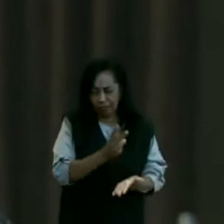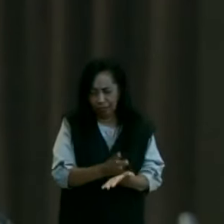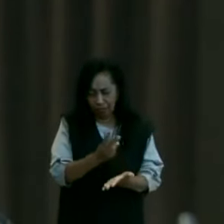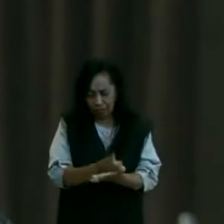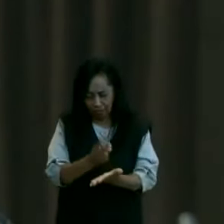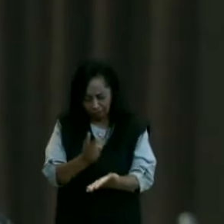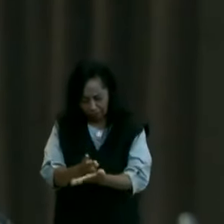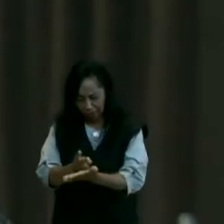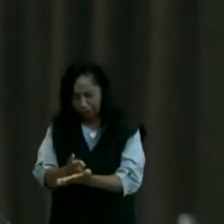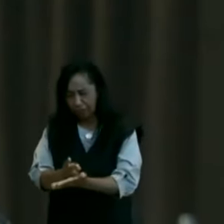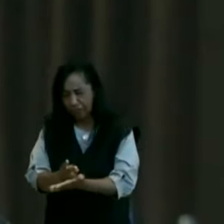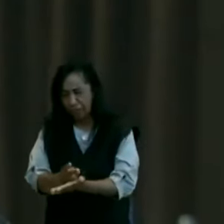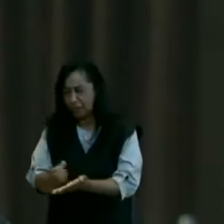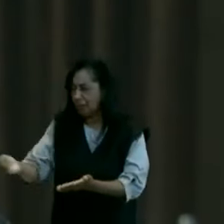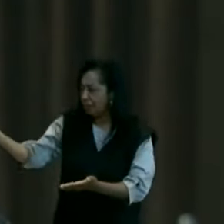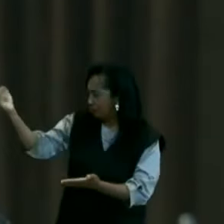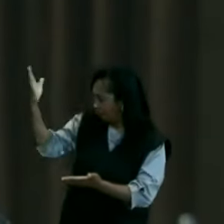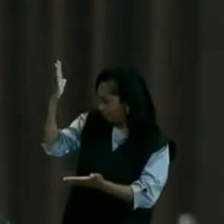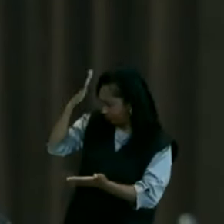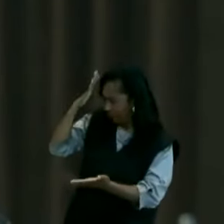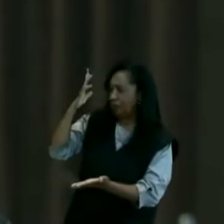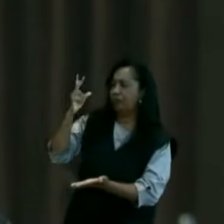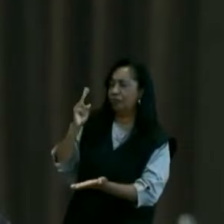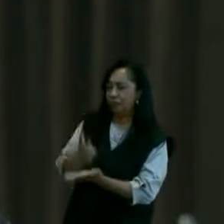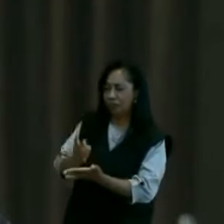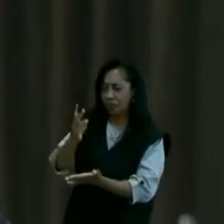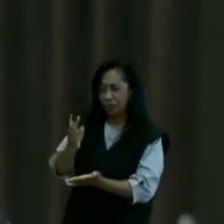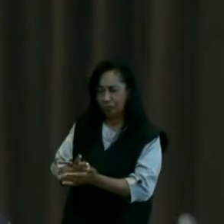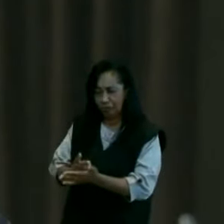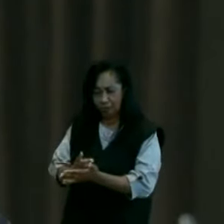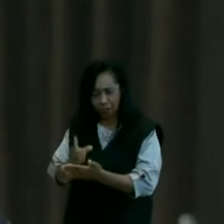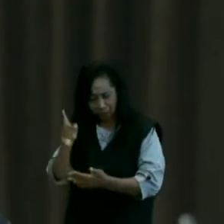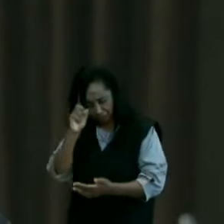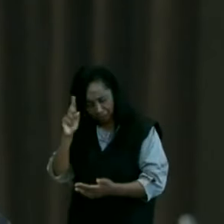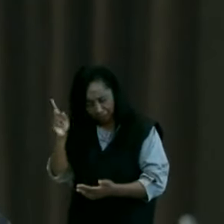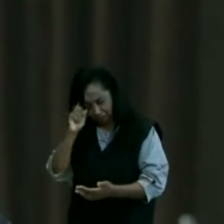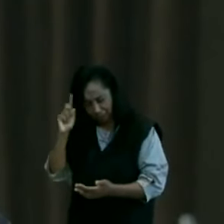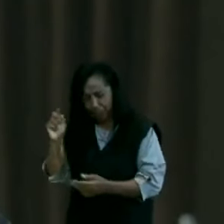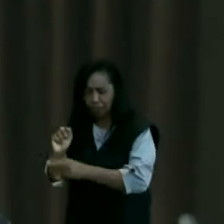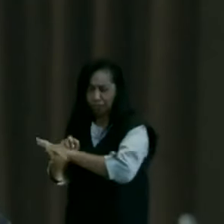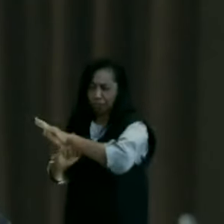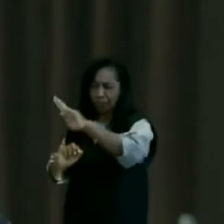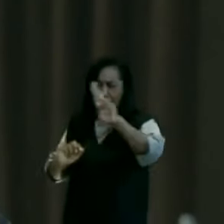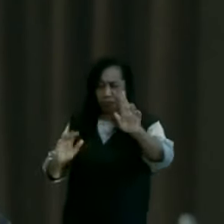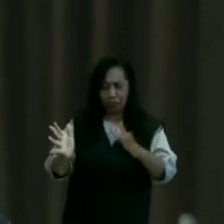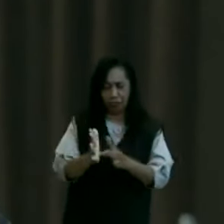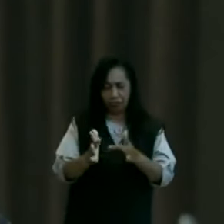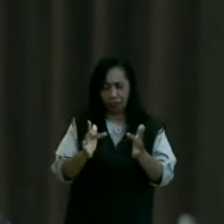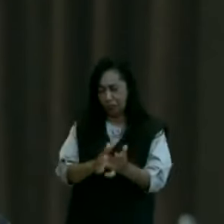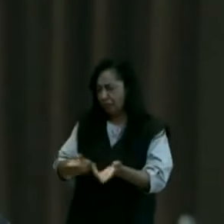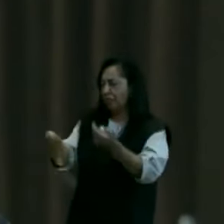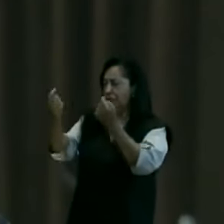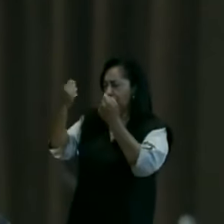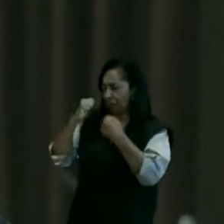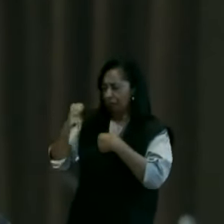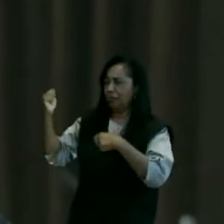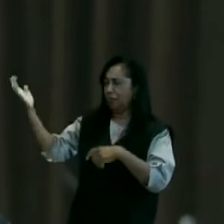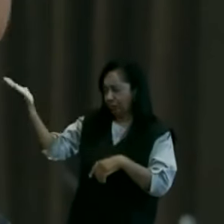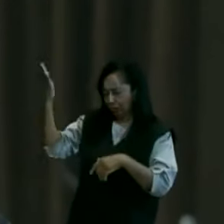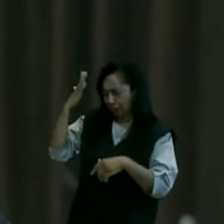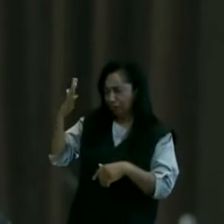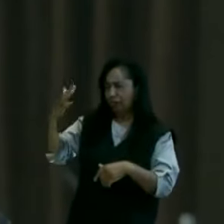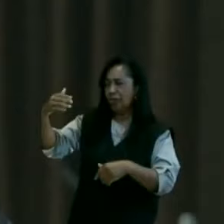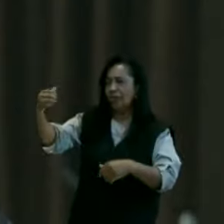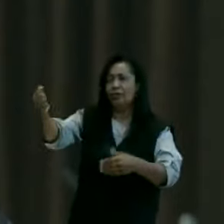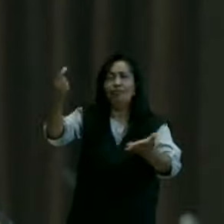a sua graça todos os dias. Em o nome de Jesus, dai-nos, Senhor, essa graça. Fazemos esse pacto